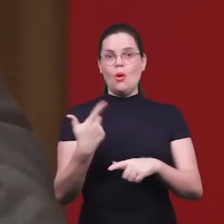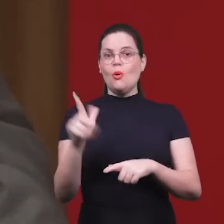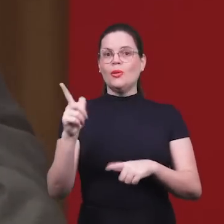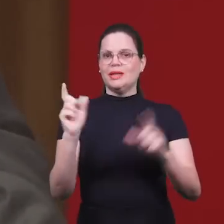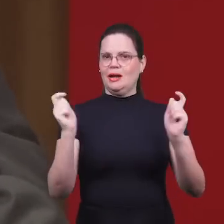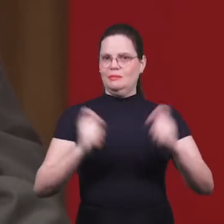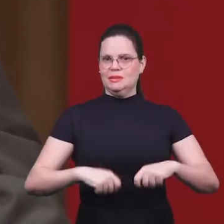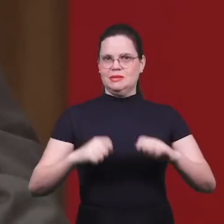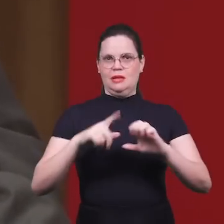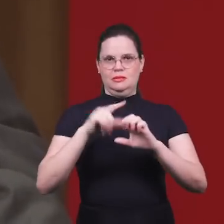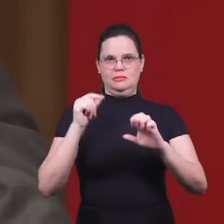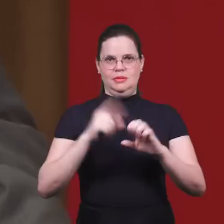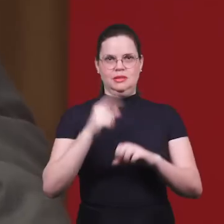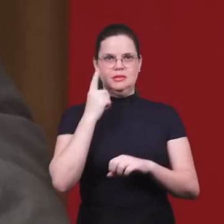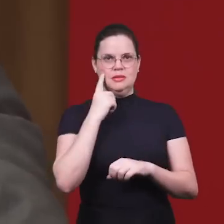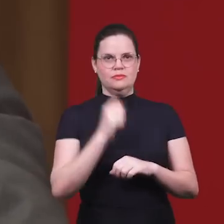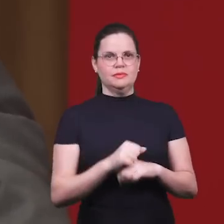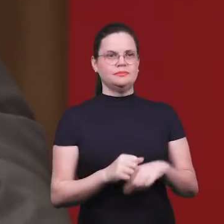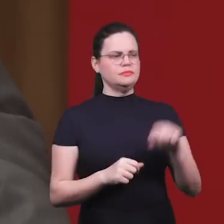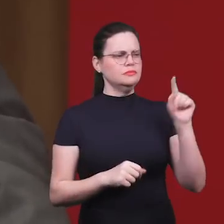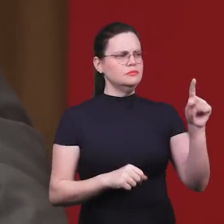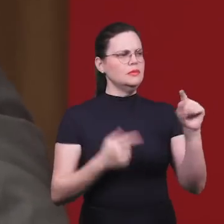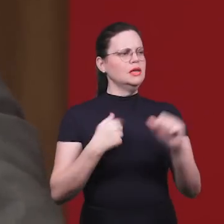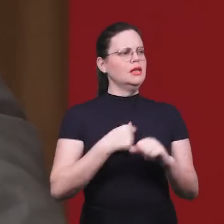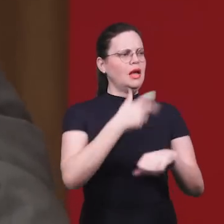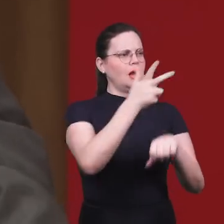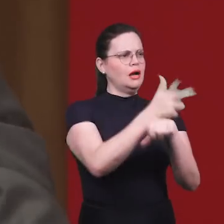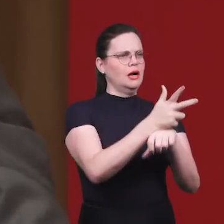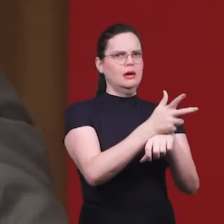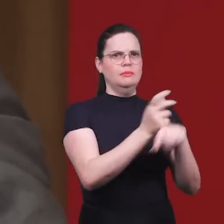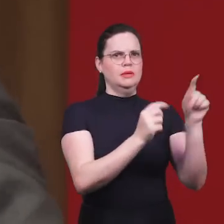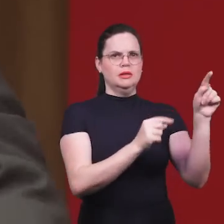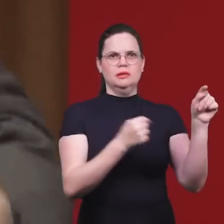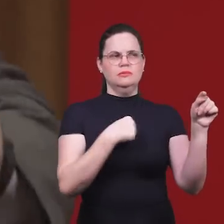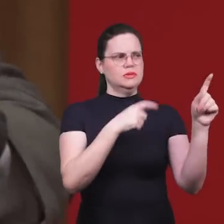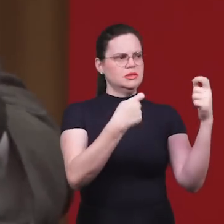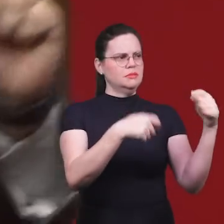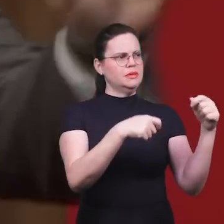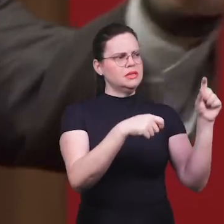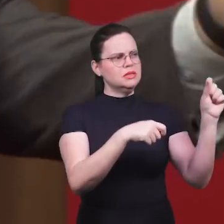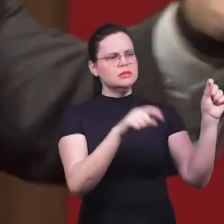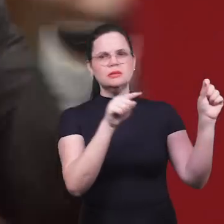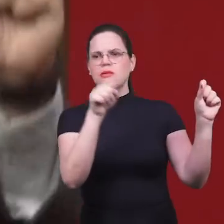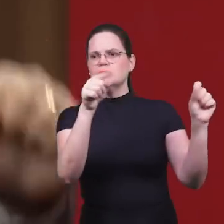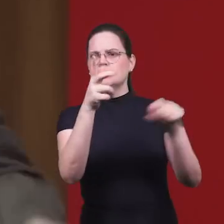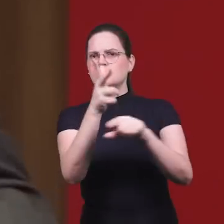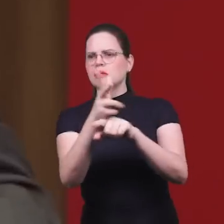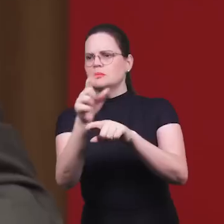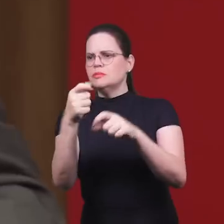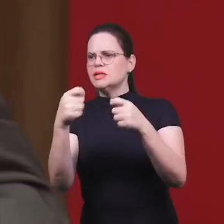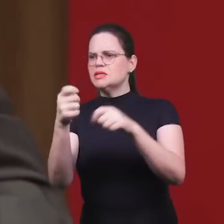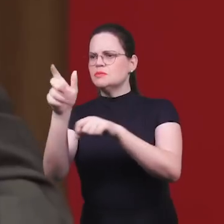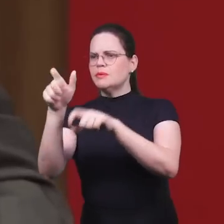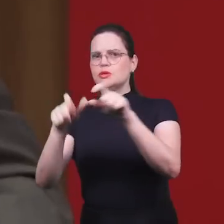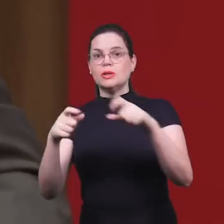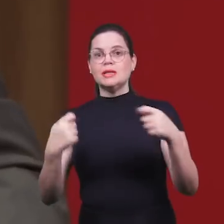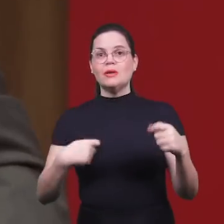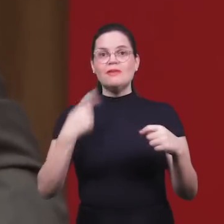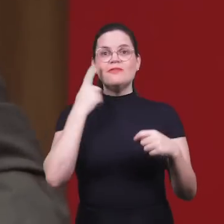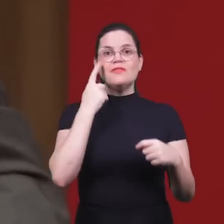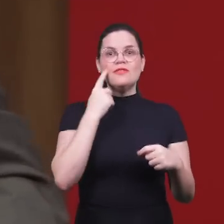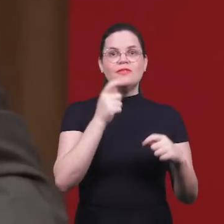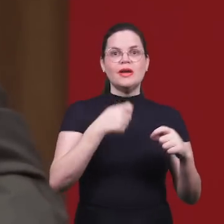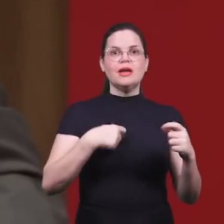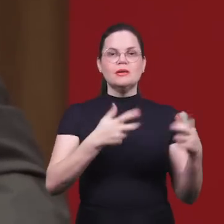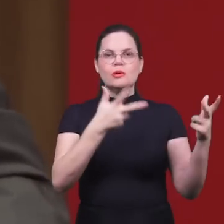oportunidades. Eu estou vendo aqui se tem essa câmera, está funcionando, se ela precisa disso, ou eu estou encontrando alguém que precisa de um serviço, eu ouvi alguém